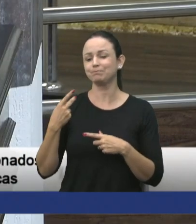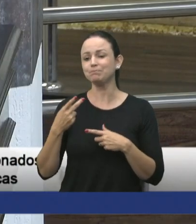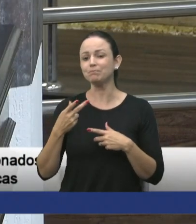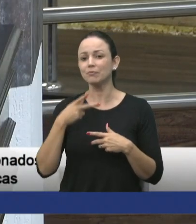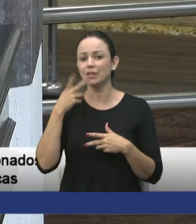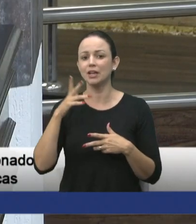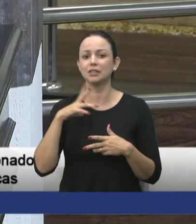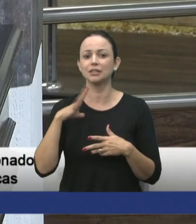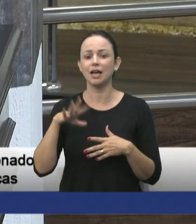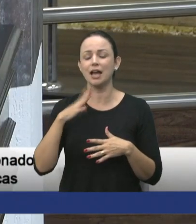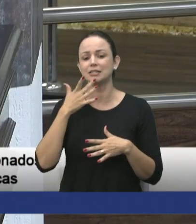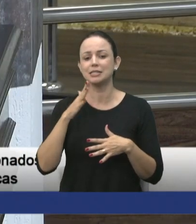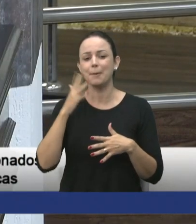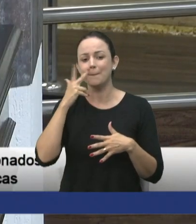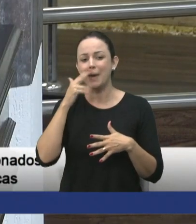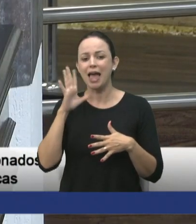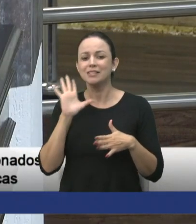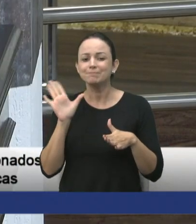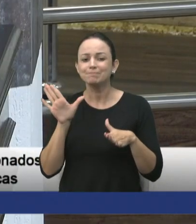de pés e mãos atadas.